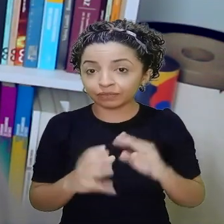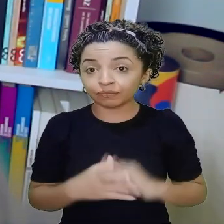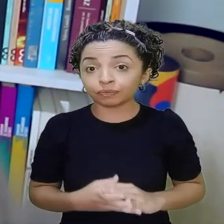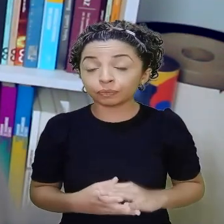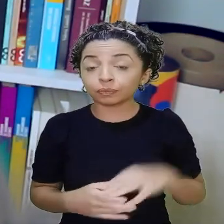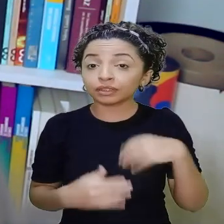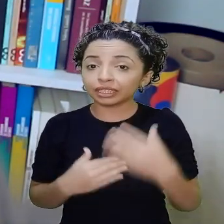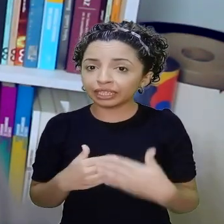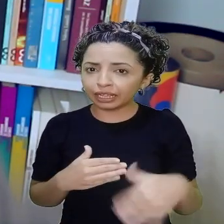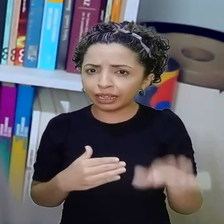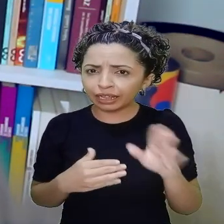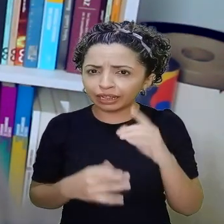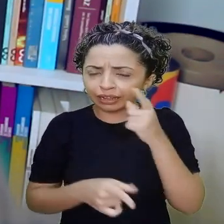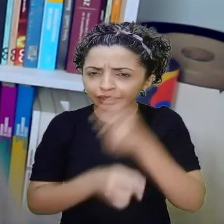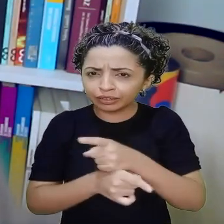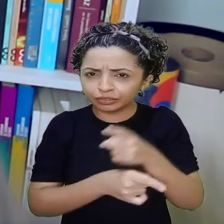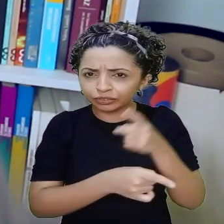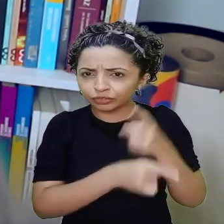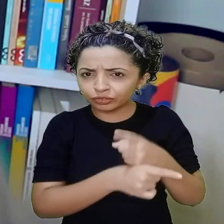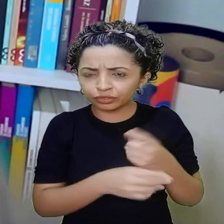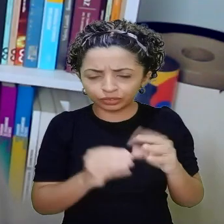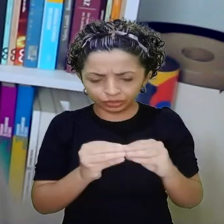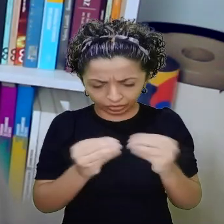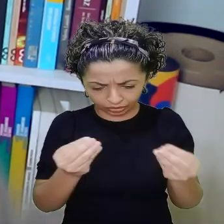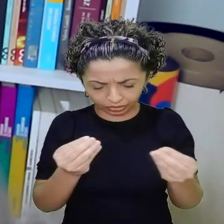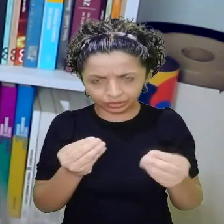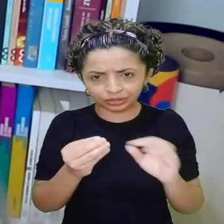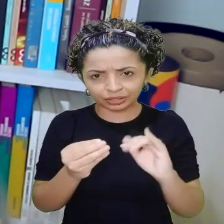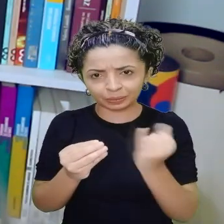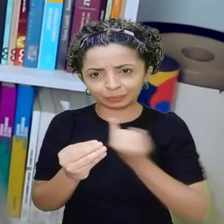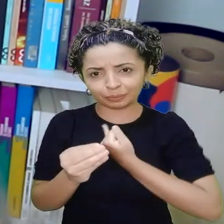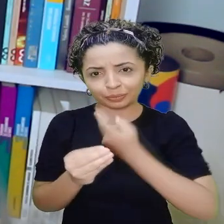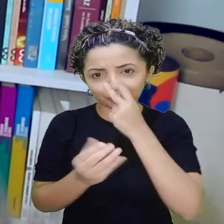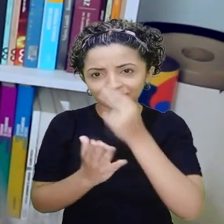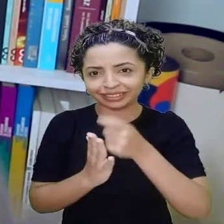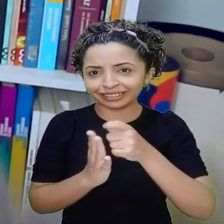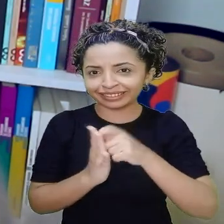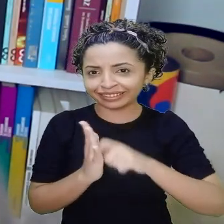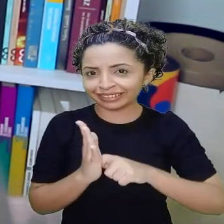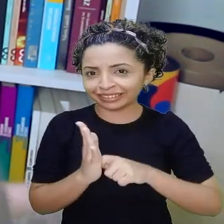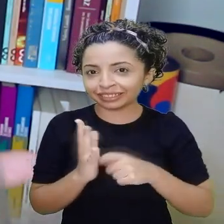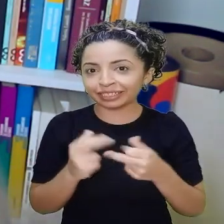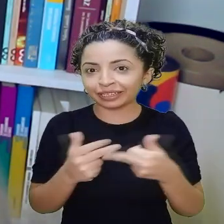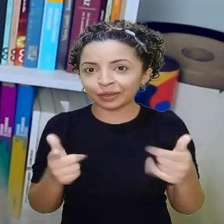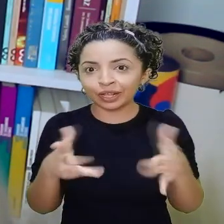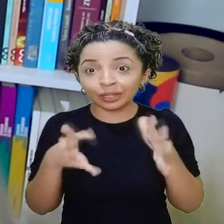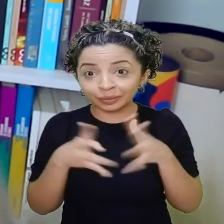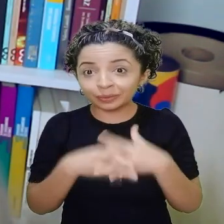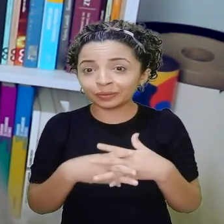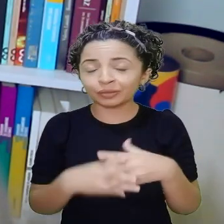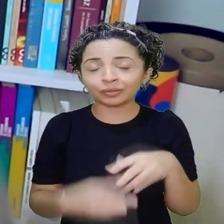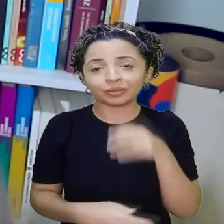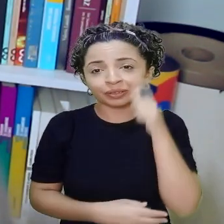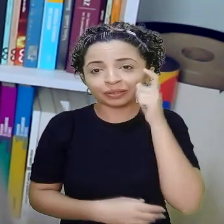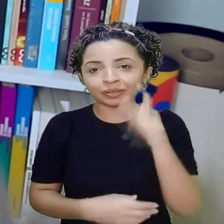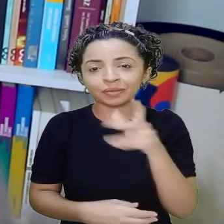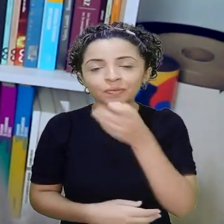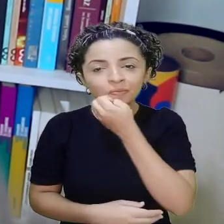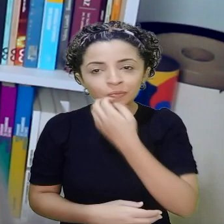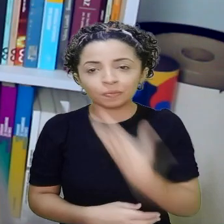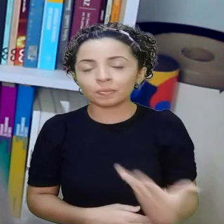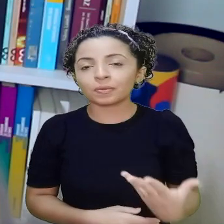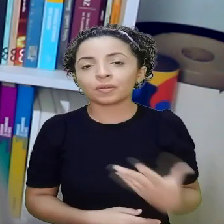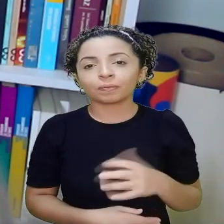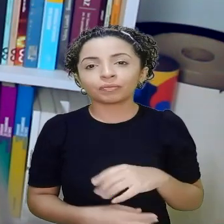flertando lá, enfim, faz aniversário e ele dá um origami para ela. E a partir daí ela descobre, num desses vincos,